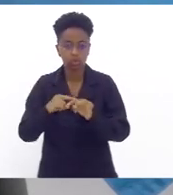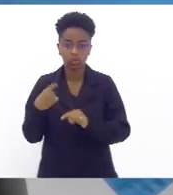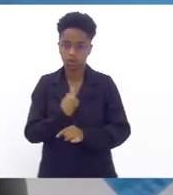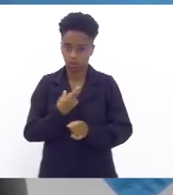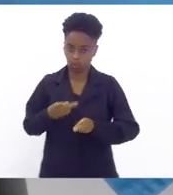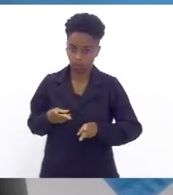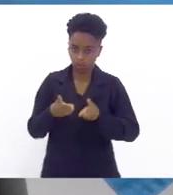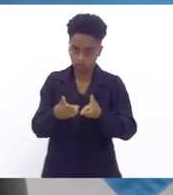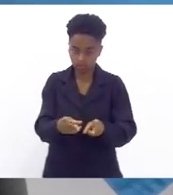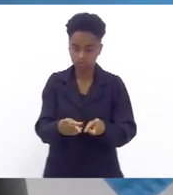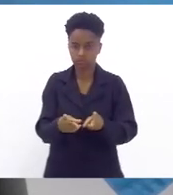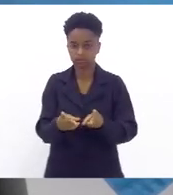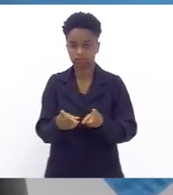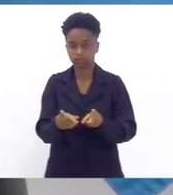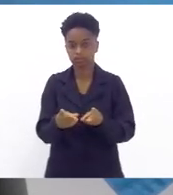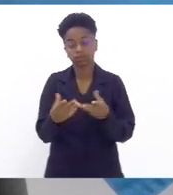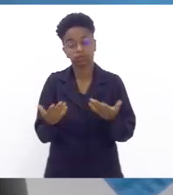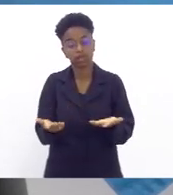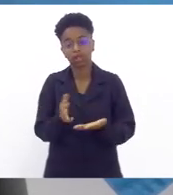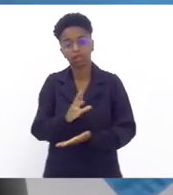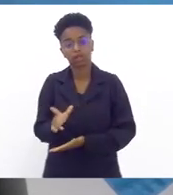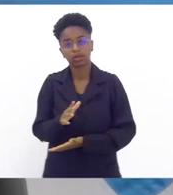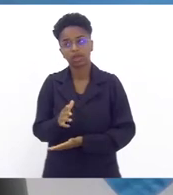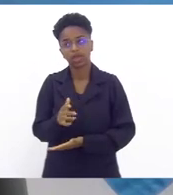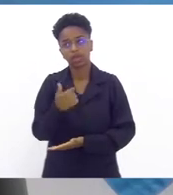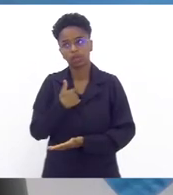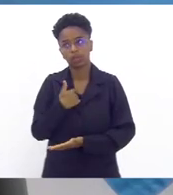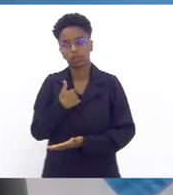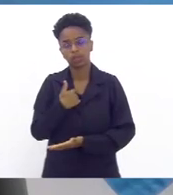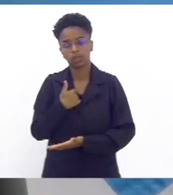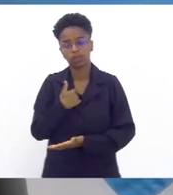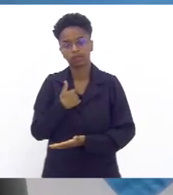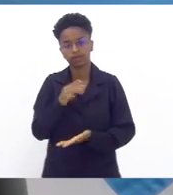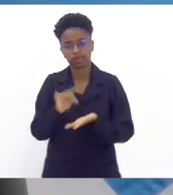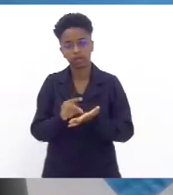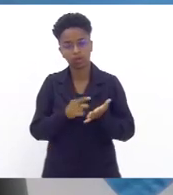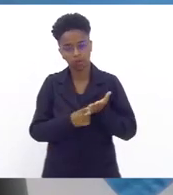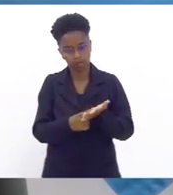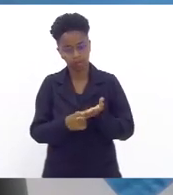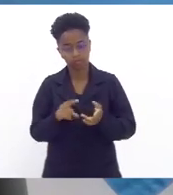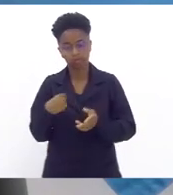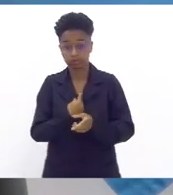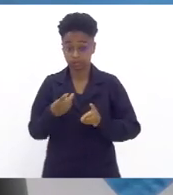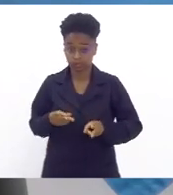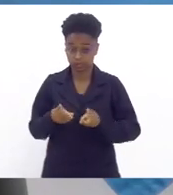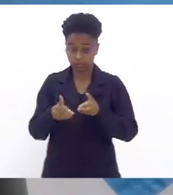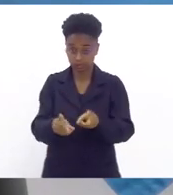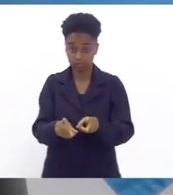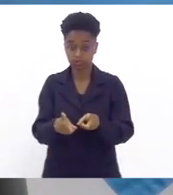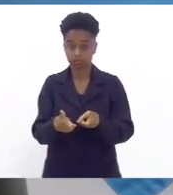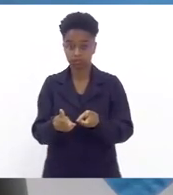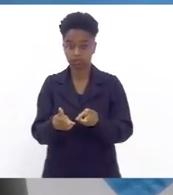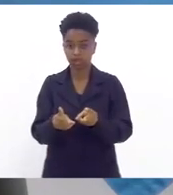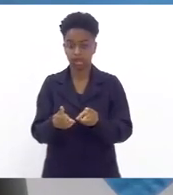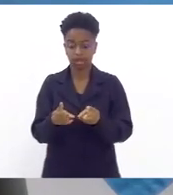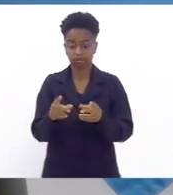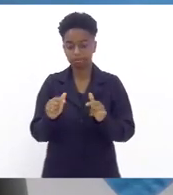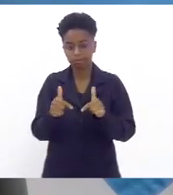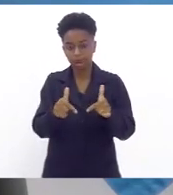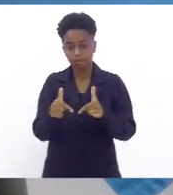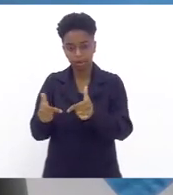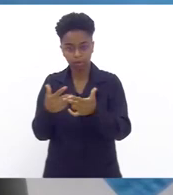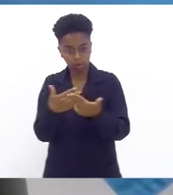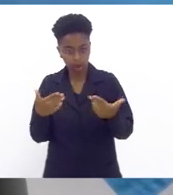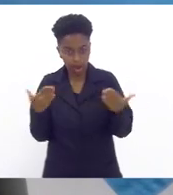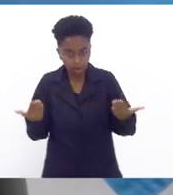né E aí não é eu me comprometo de fato dá essa continuidade em tudo que está sendo feito nesse